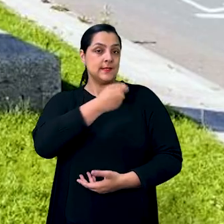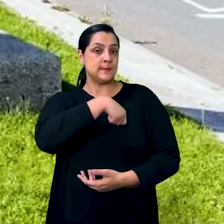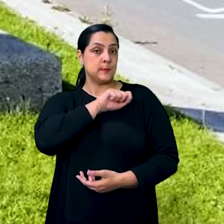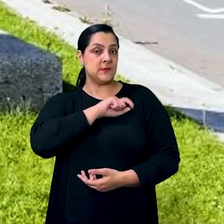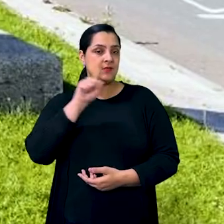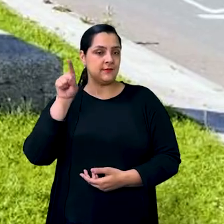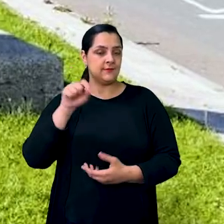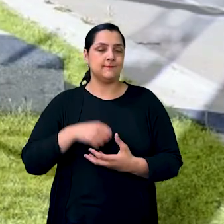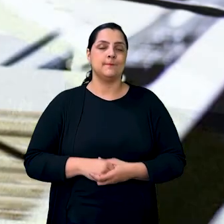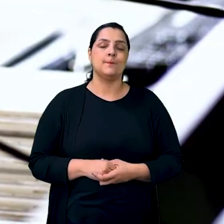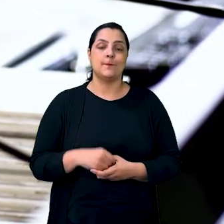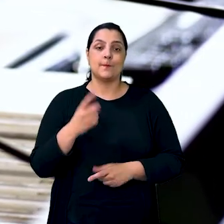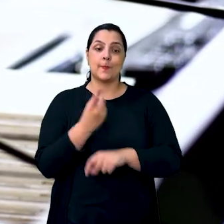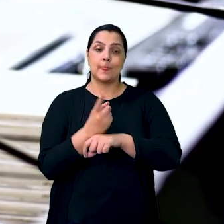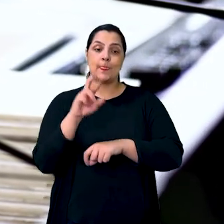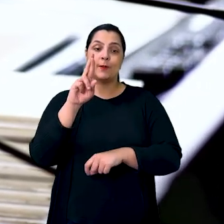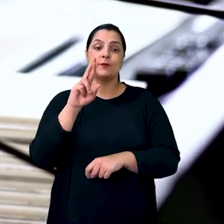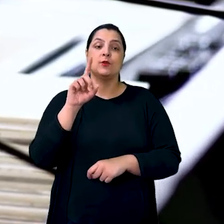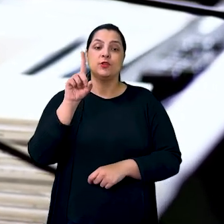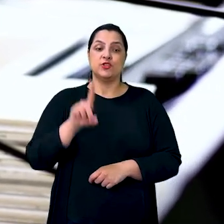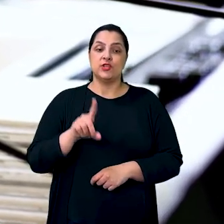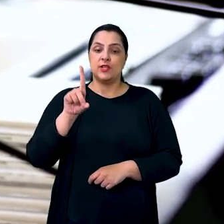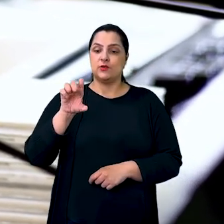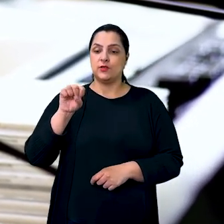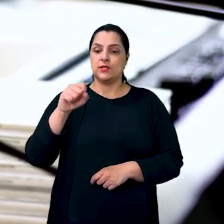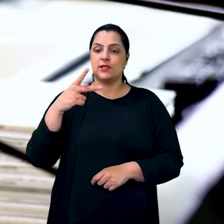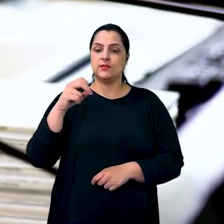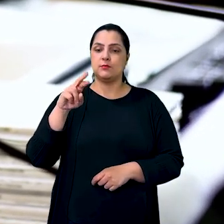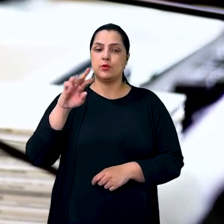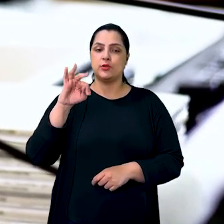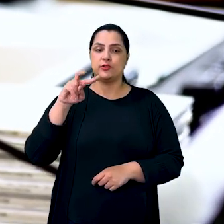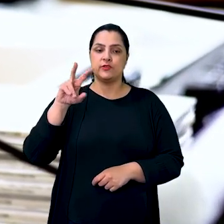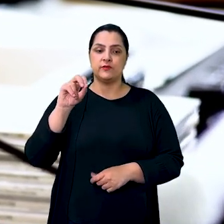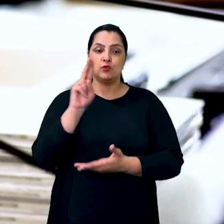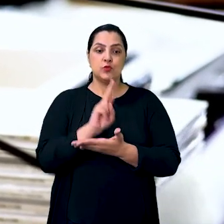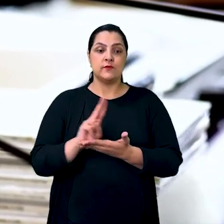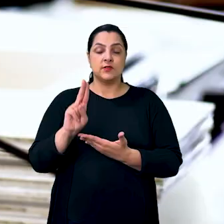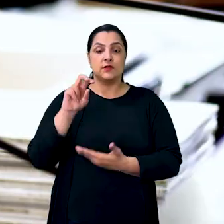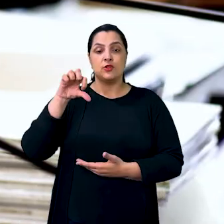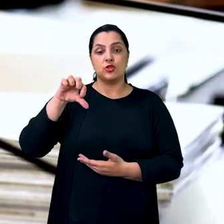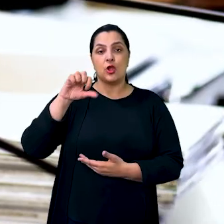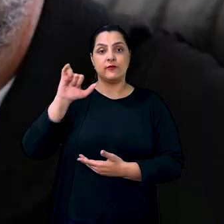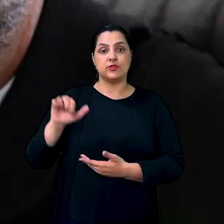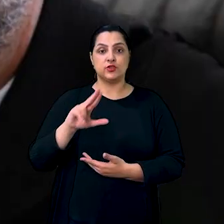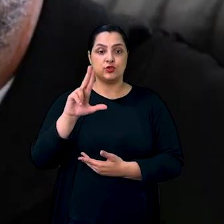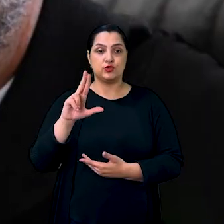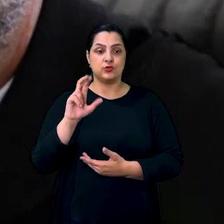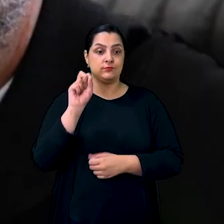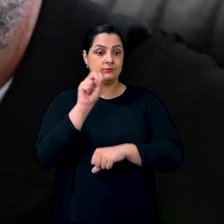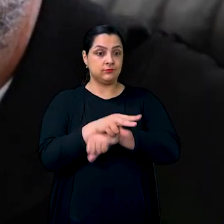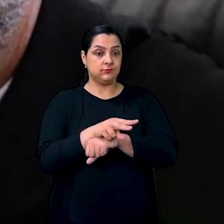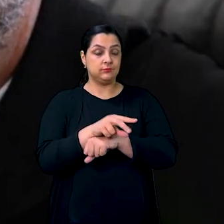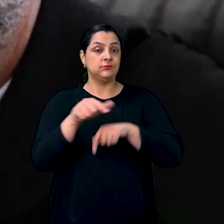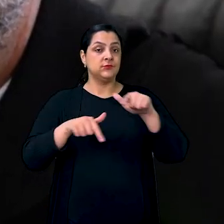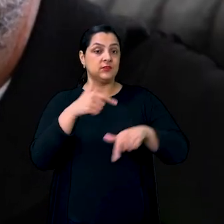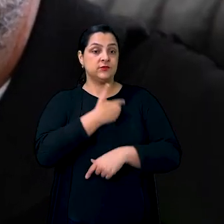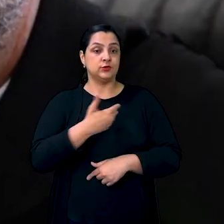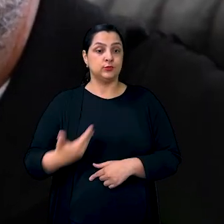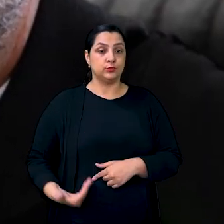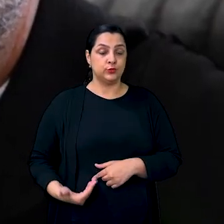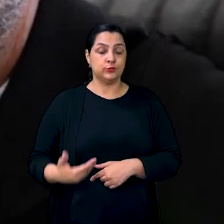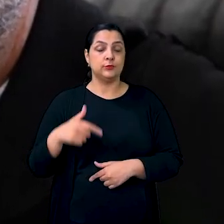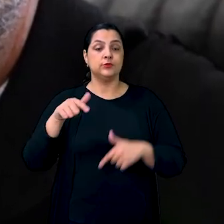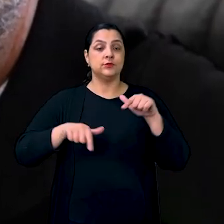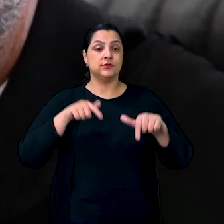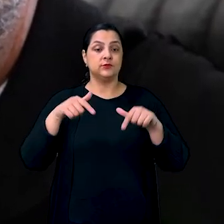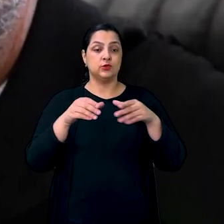León, na Espanha. Também é doutor em Direito Desportivo pela Universidade 9 de Julho. Iniciou a carreira no serviço